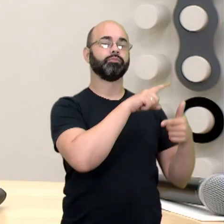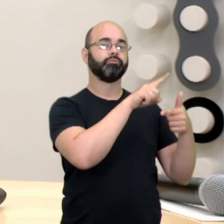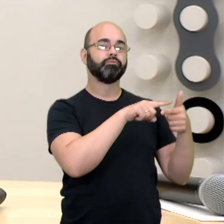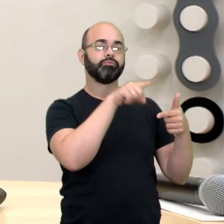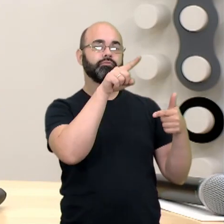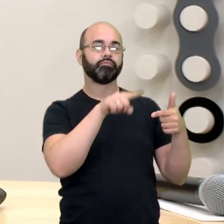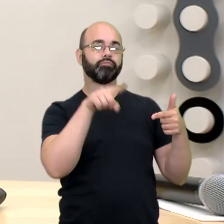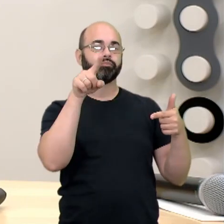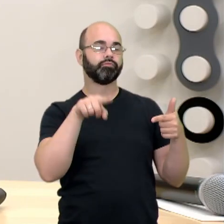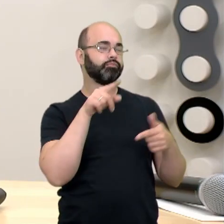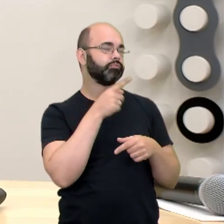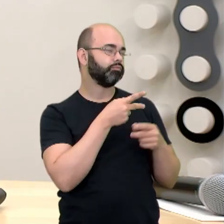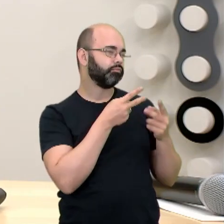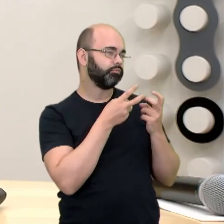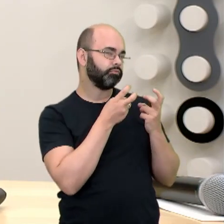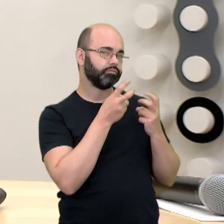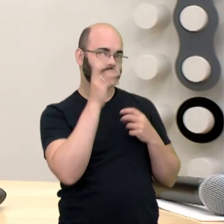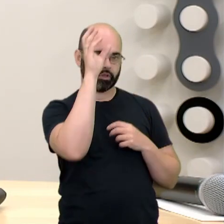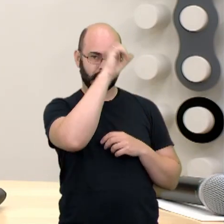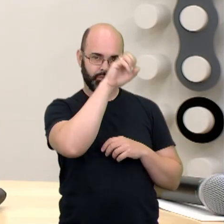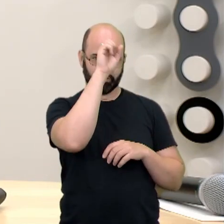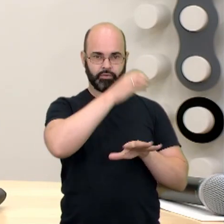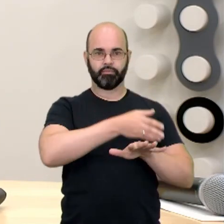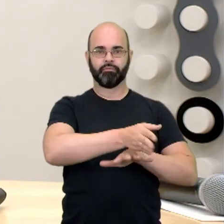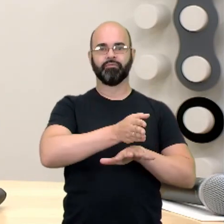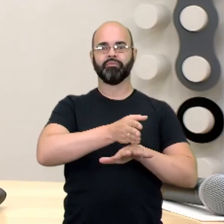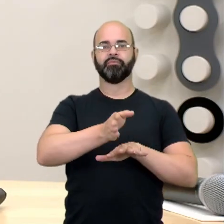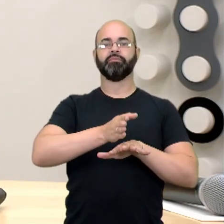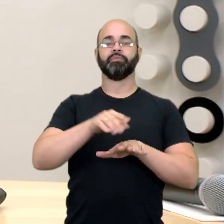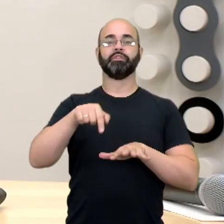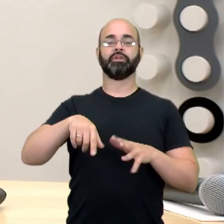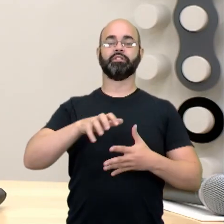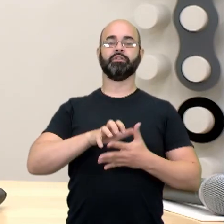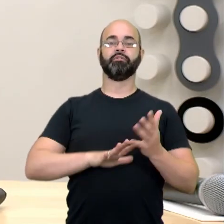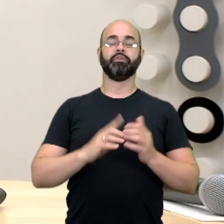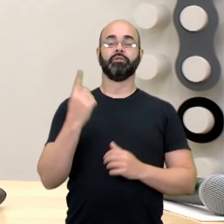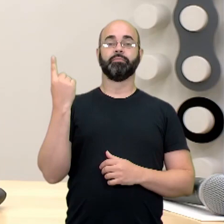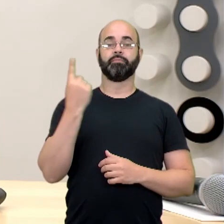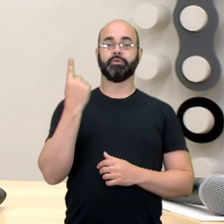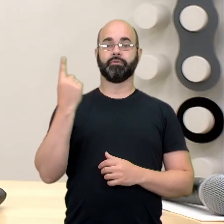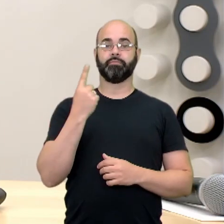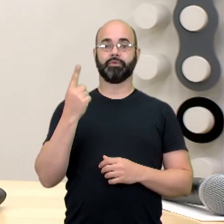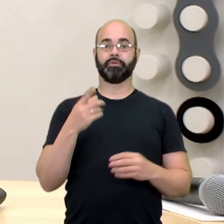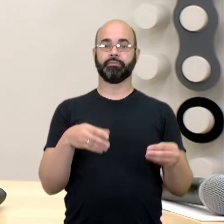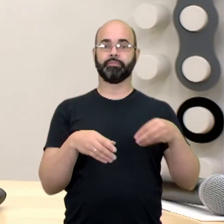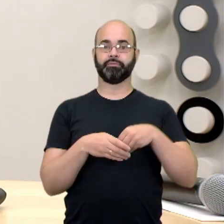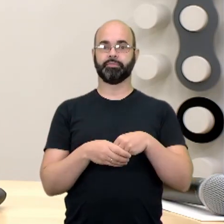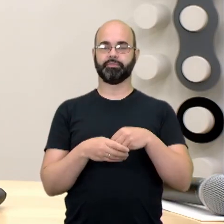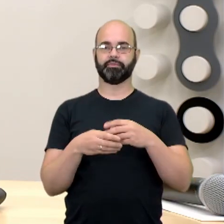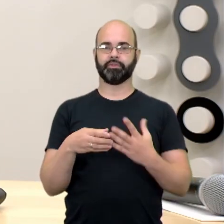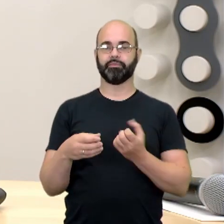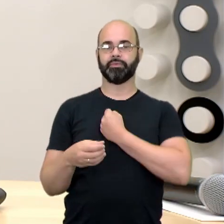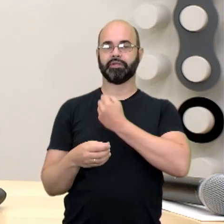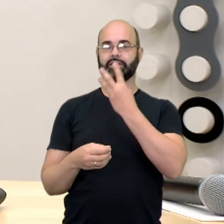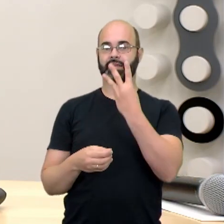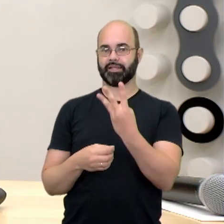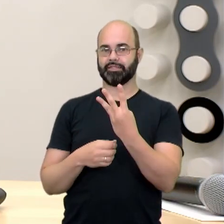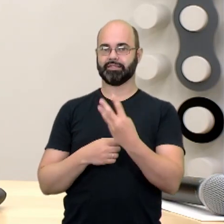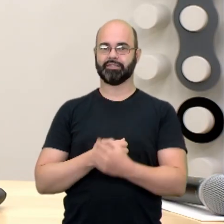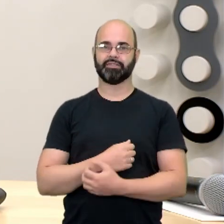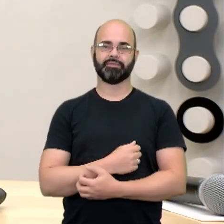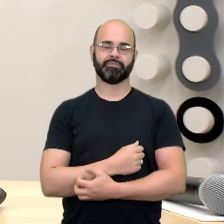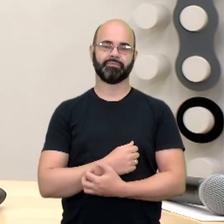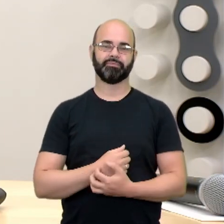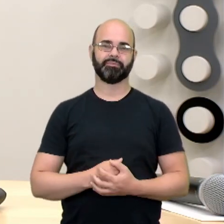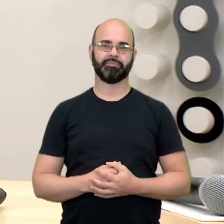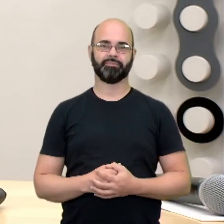né, dos itinerários, né, das atividades, desta primeira atividade deste componente 3. E nós vamos dar uma sequência